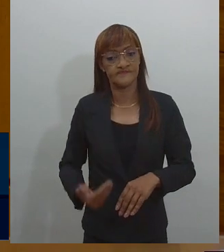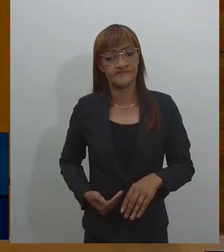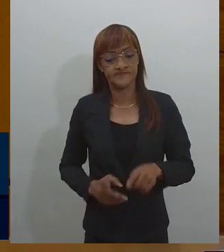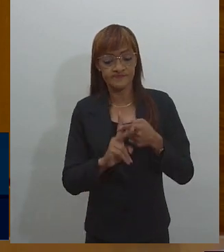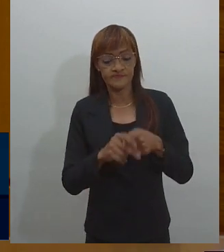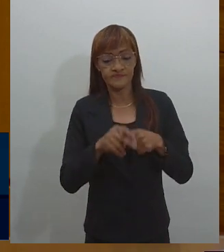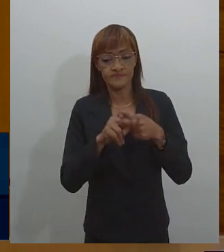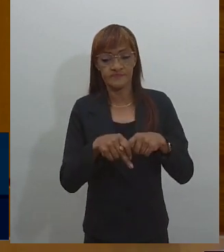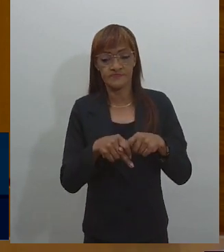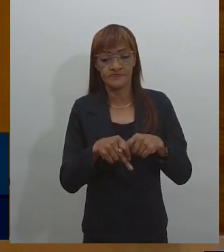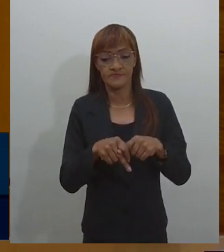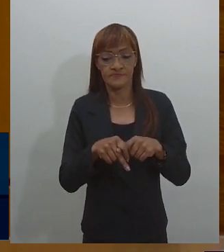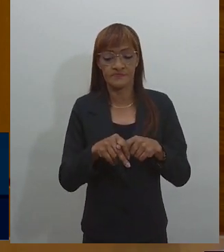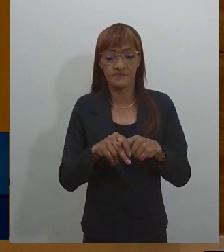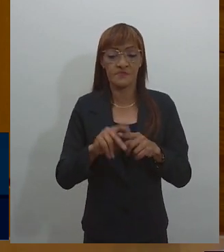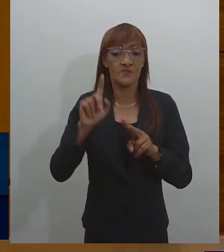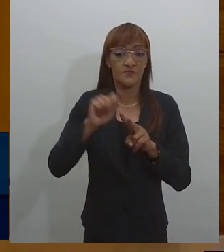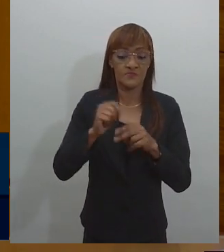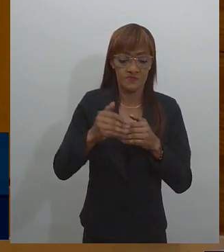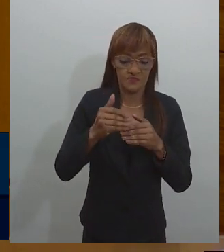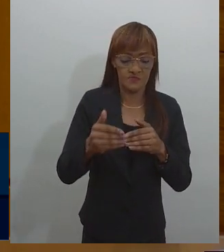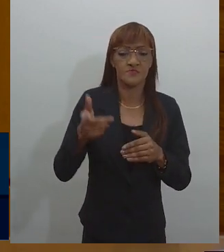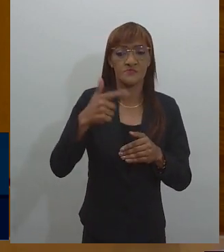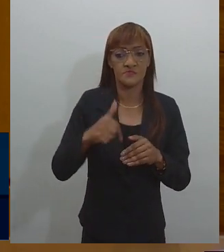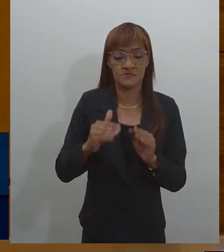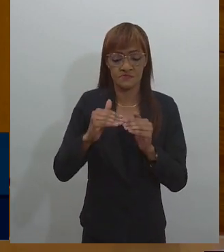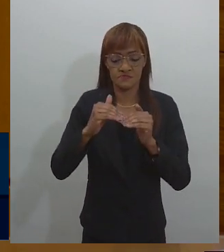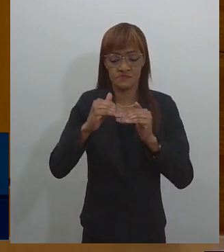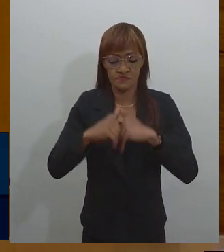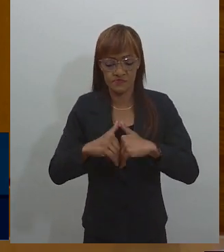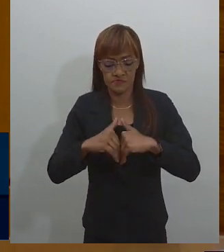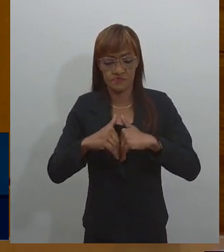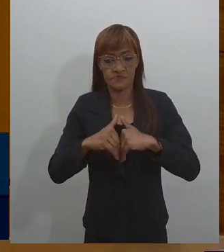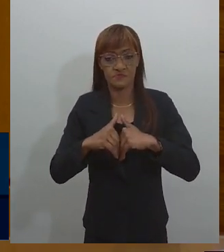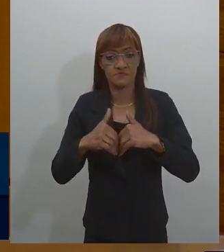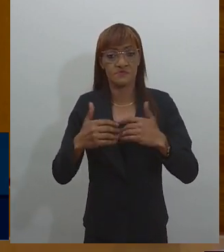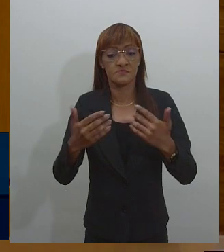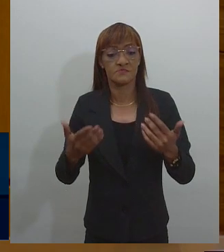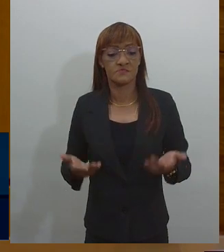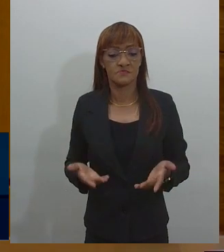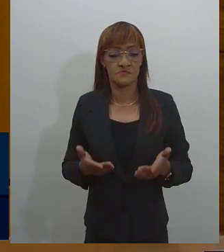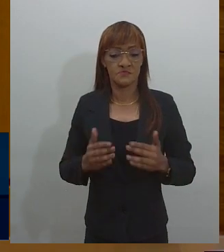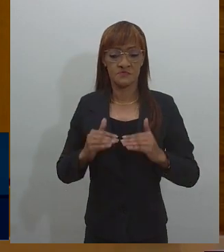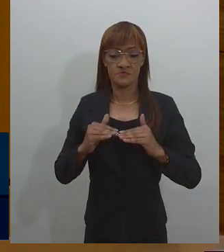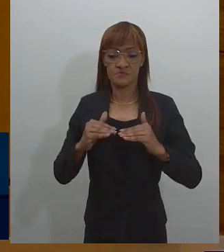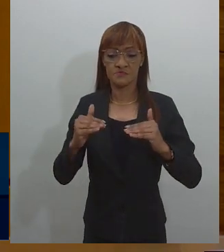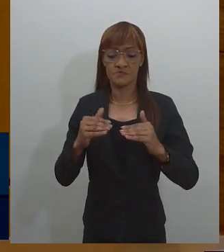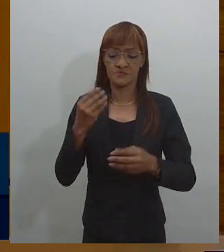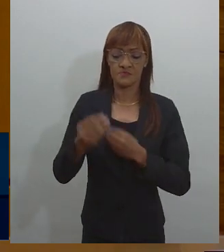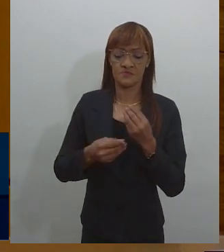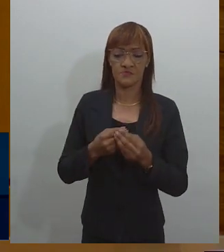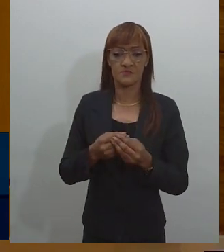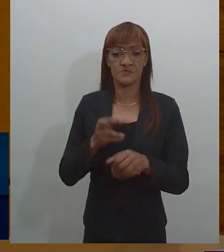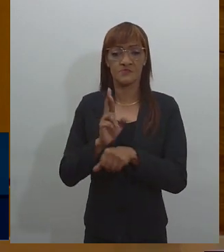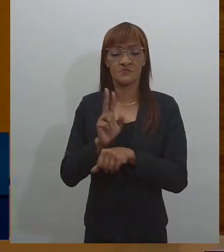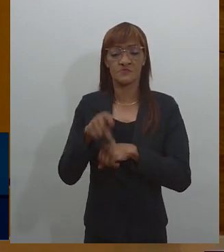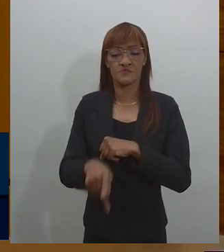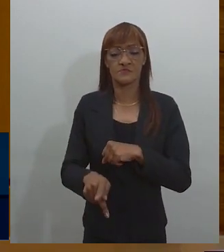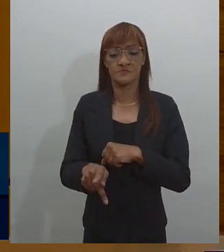novo, abre esses buracos novamente, bem como ali de Serra do Machado para Ribeiró, principalmente nas imediações da fábrica